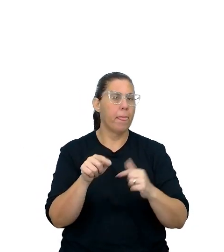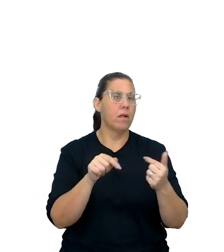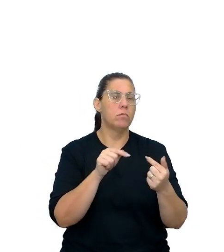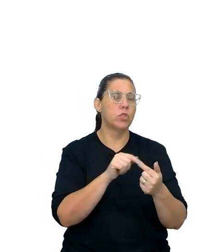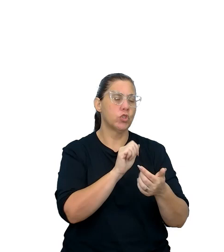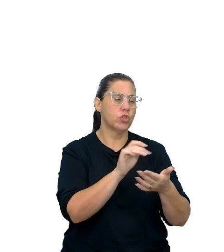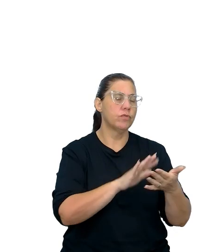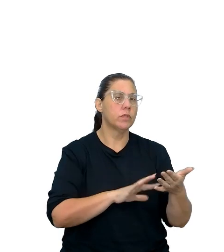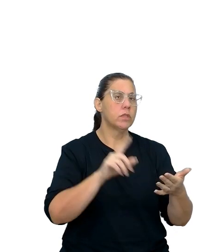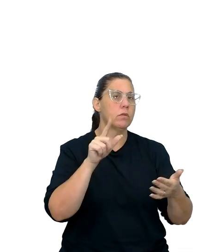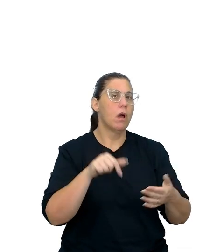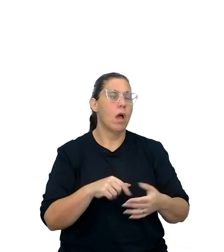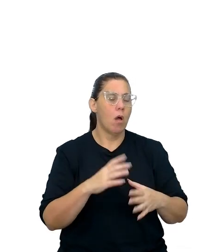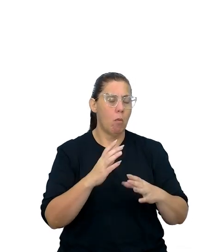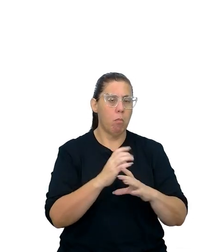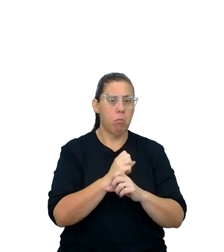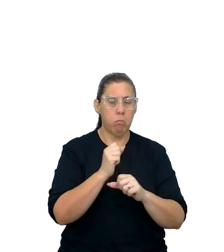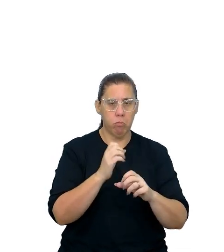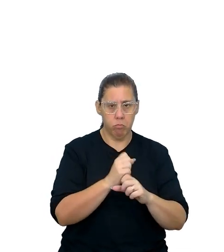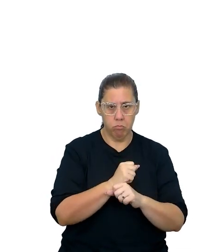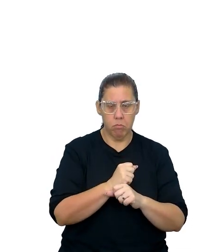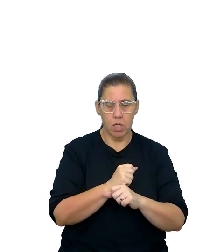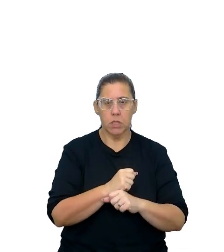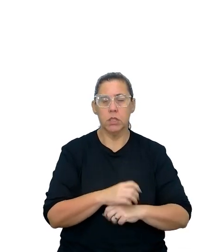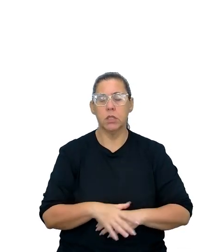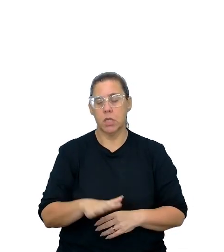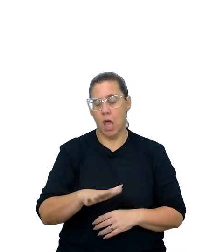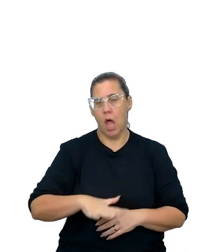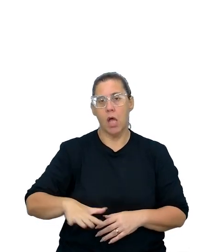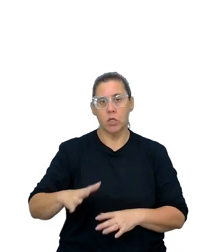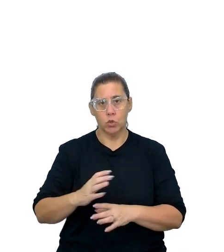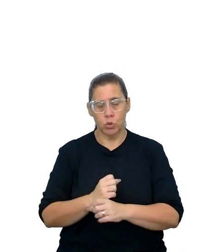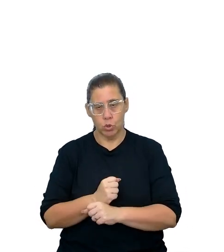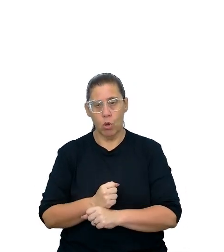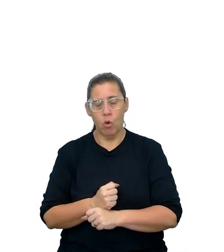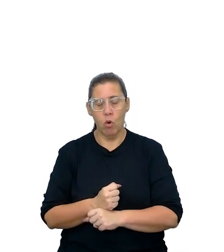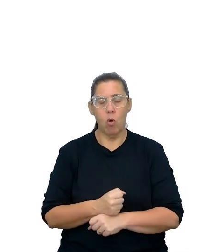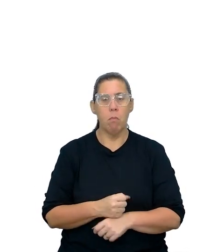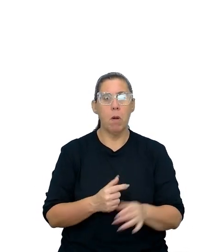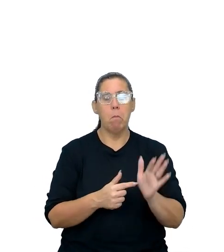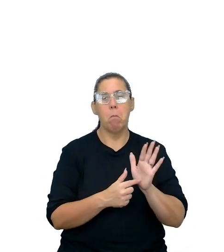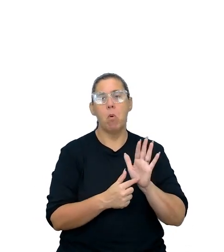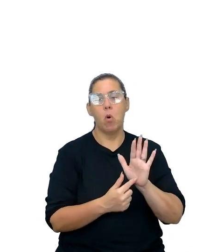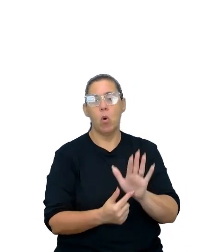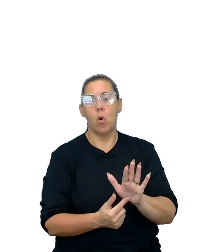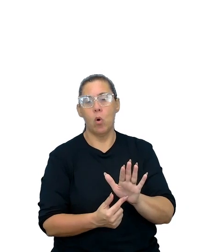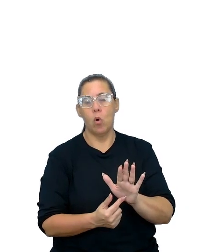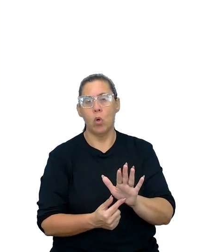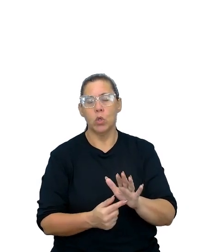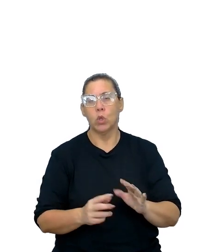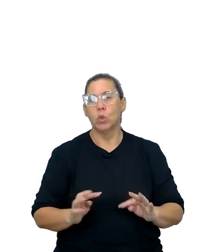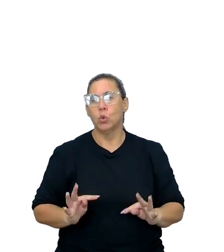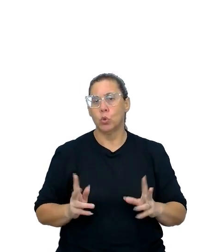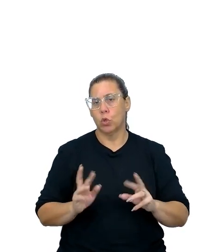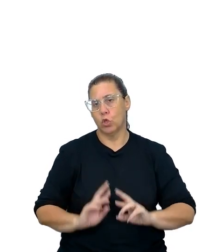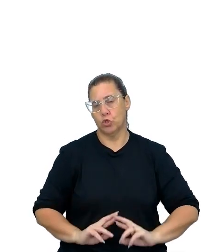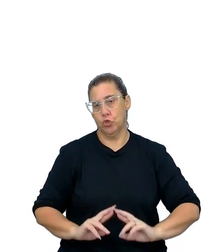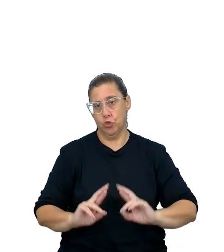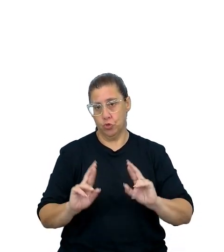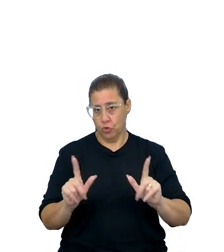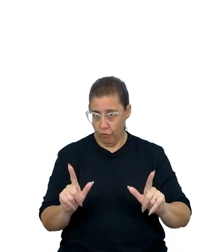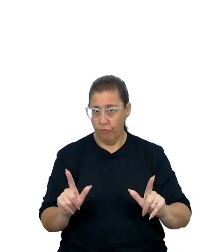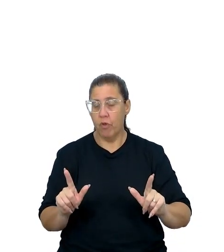da atividade é resolver, né, como já disse, os problemas do campo aditivo, levando aqui em conta as suas diferentes,